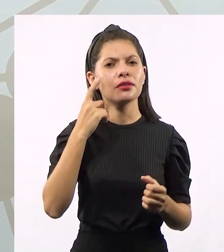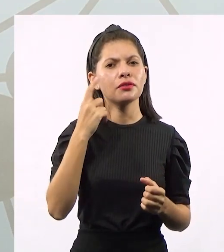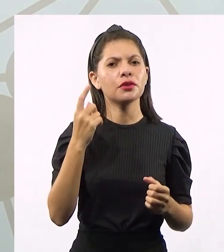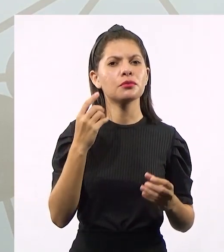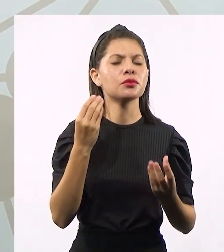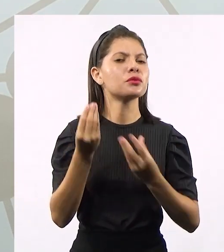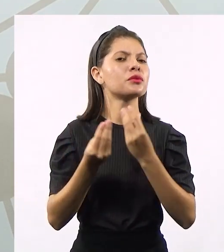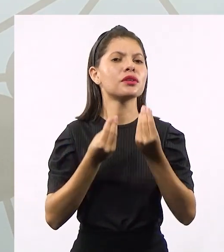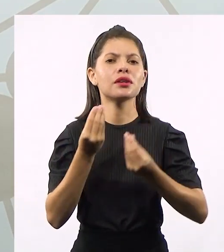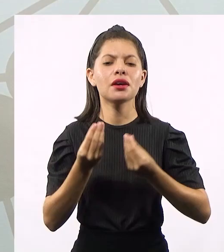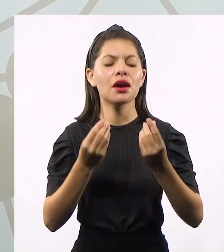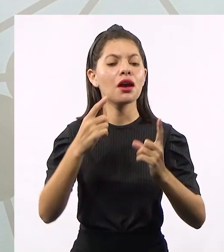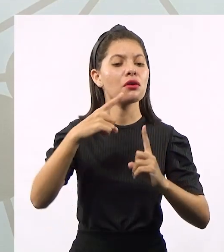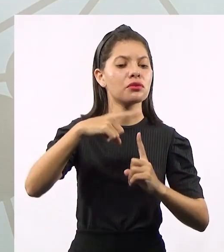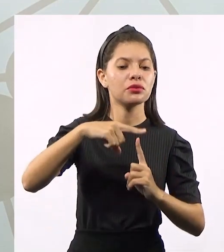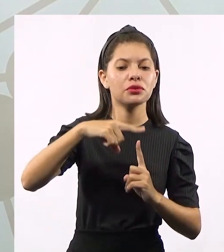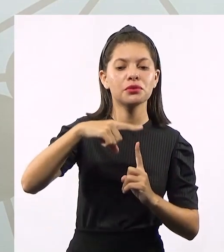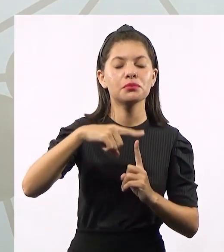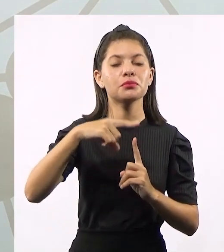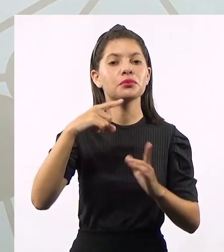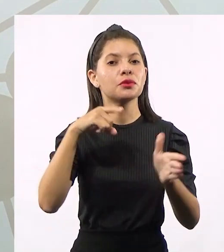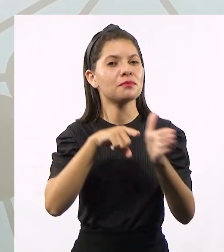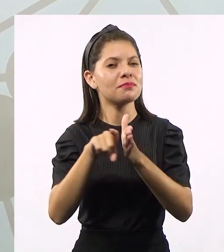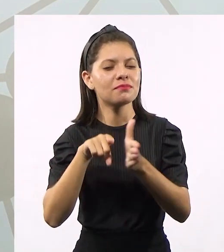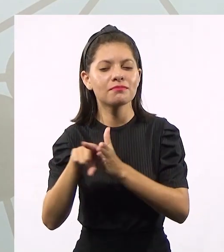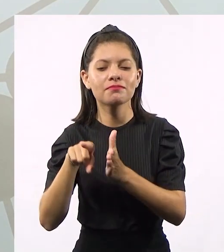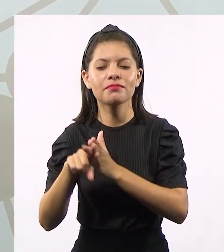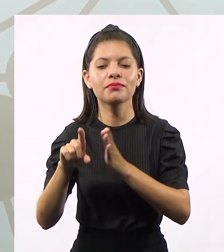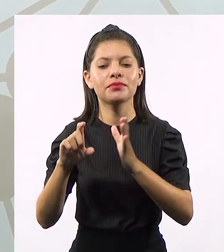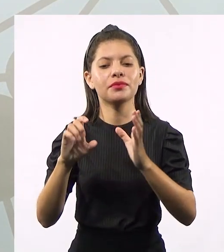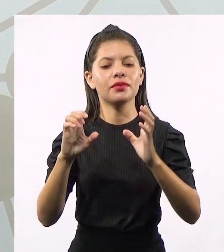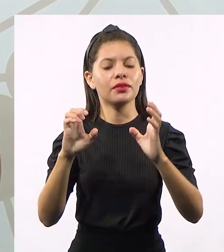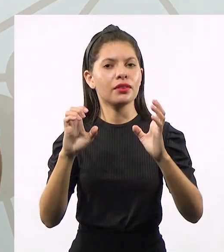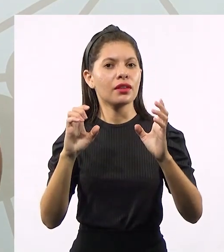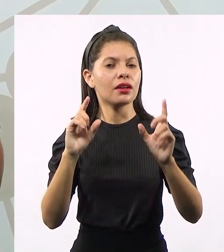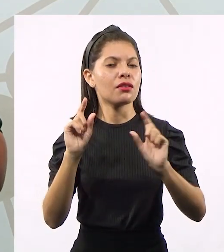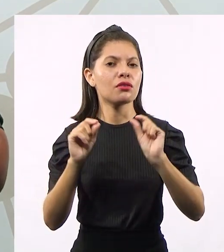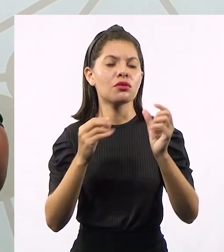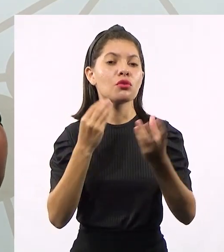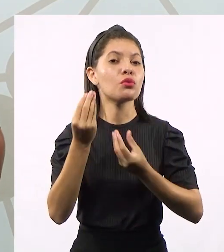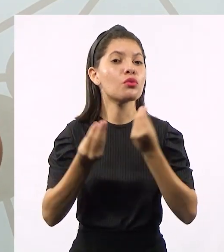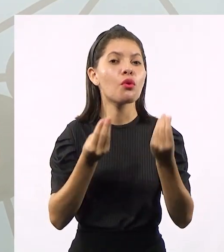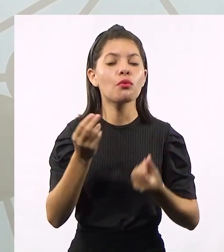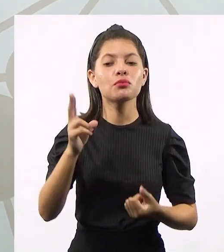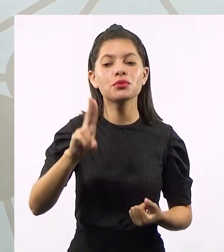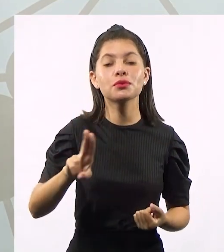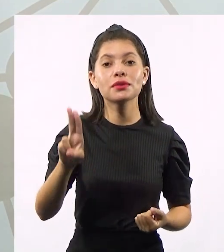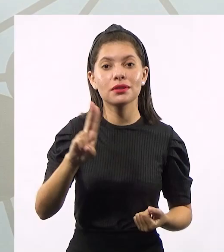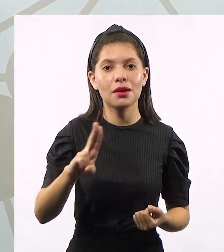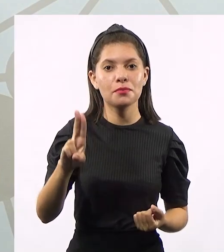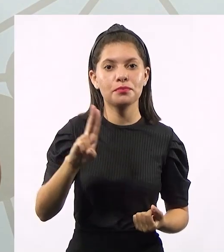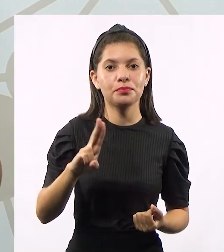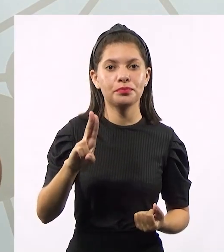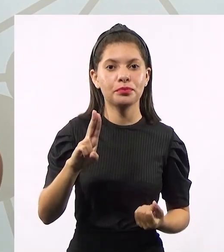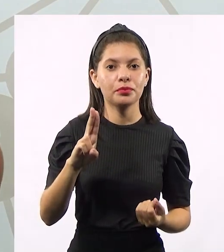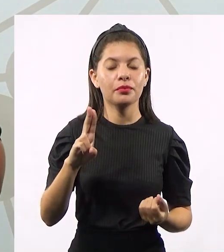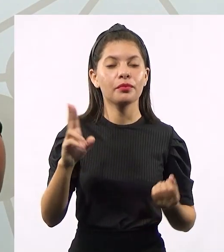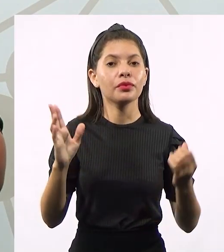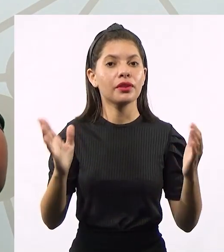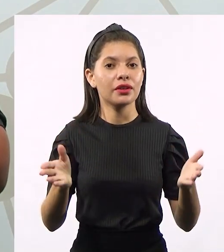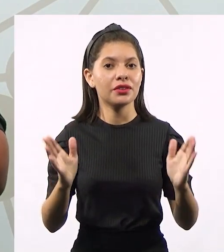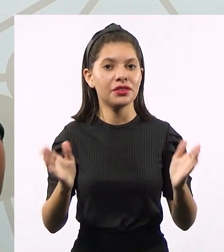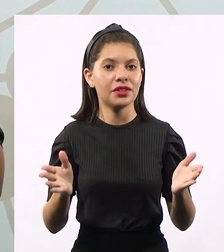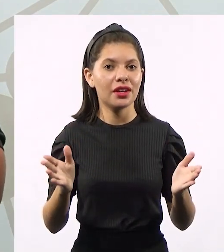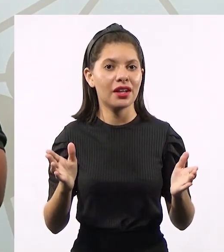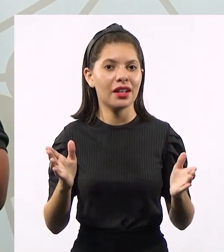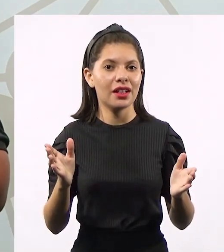de pesquisas, estruturas em que podemos utilizar. Vimos que pesquisa quantitativa e